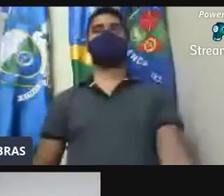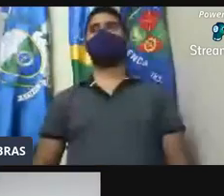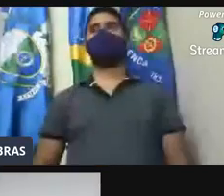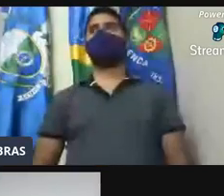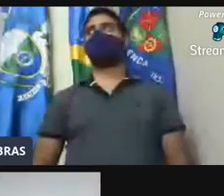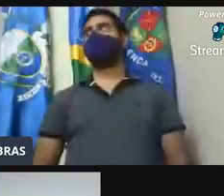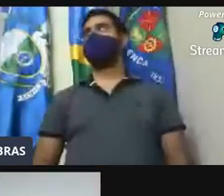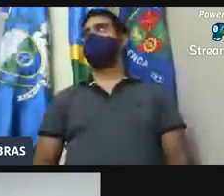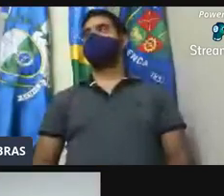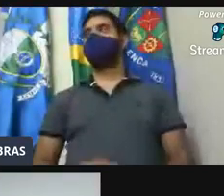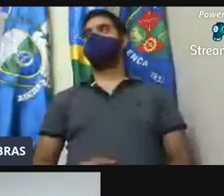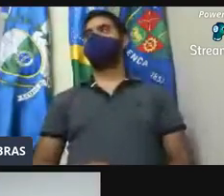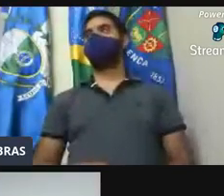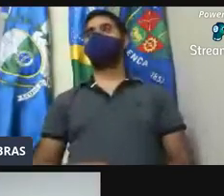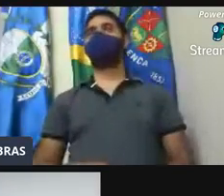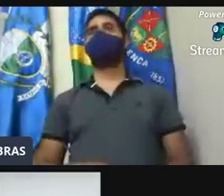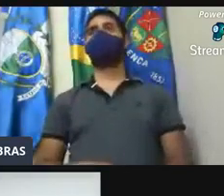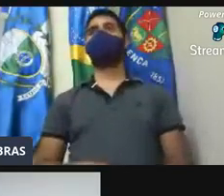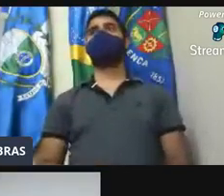Requerimento